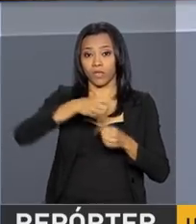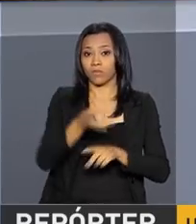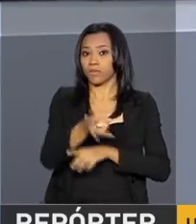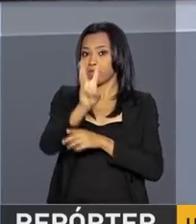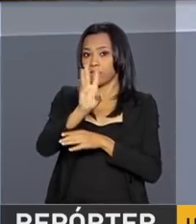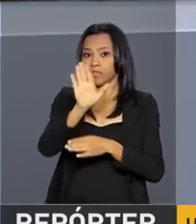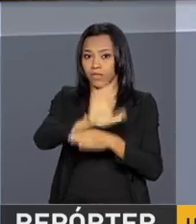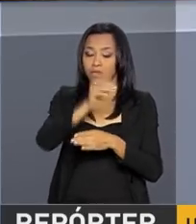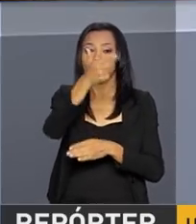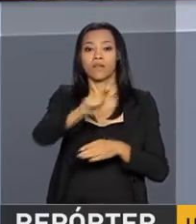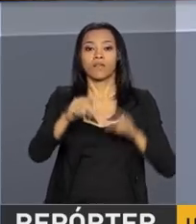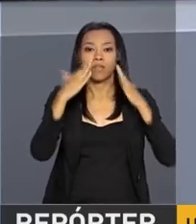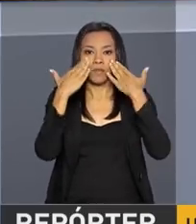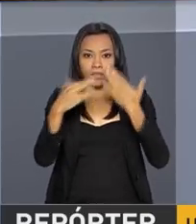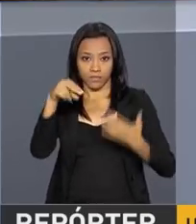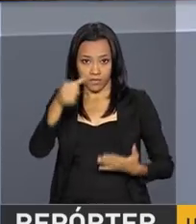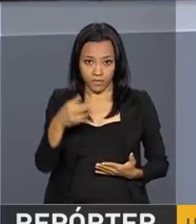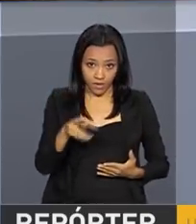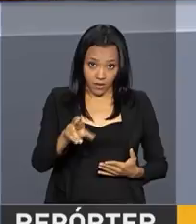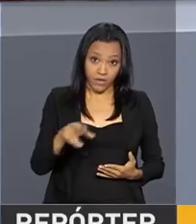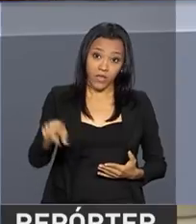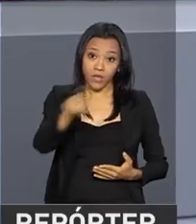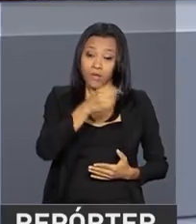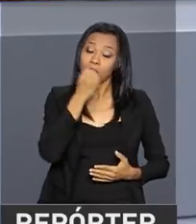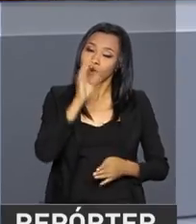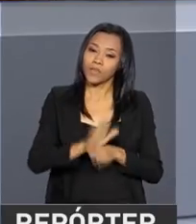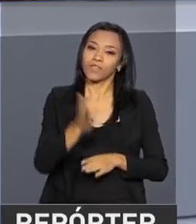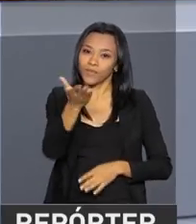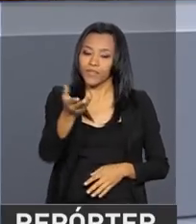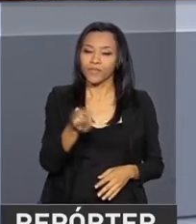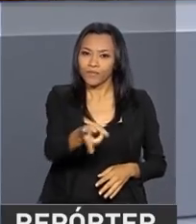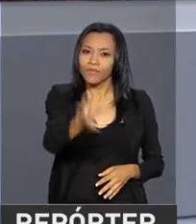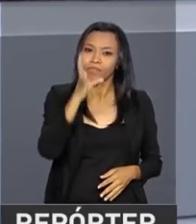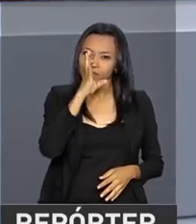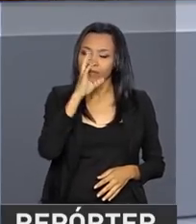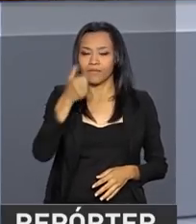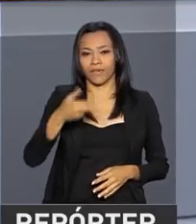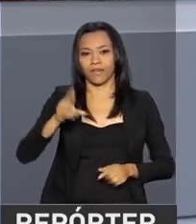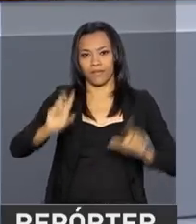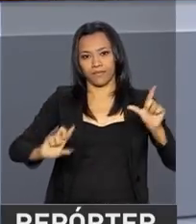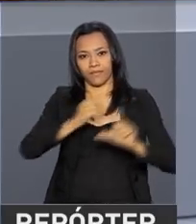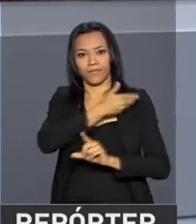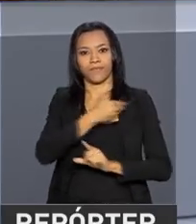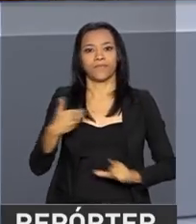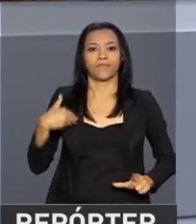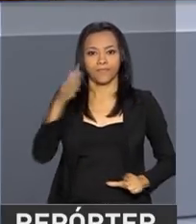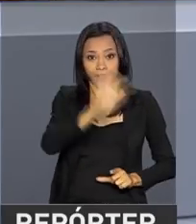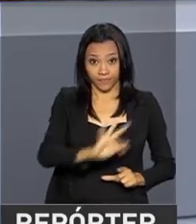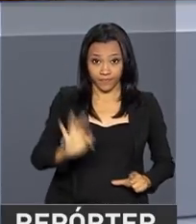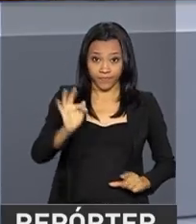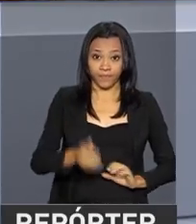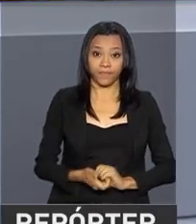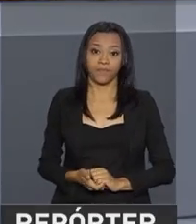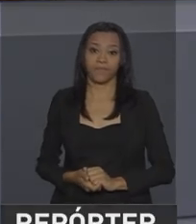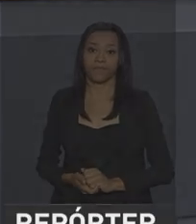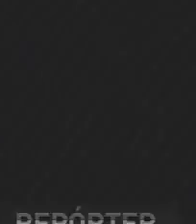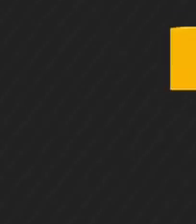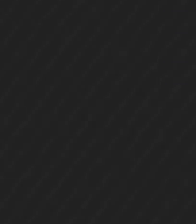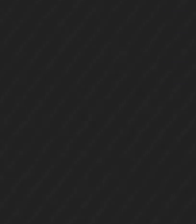tarde na próxima edição do repórter nbr uma boa tarde pra você e continue na nbr a tv do governo federal